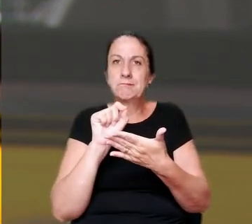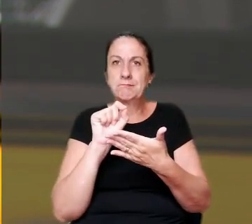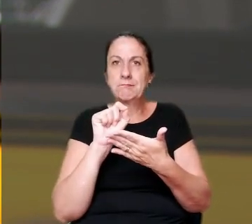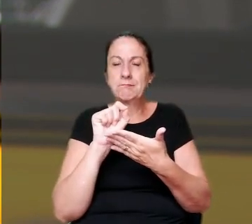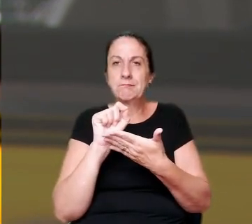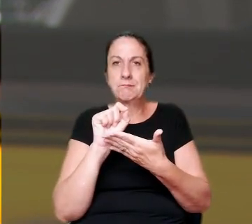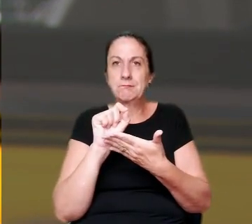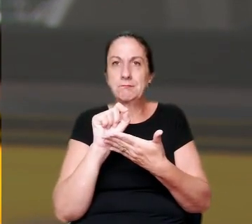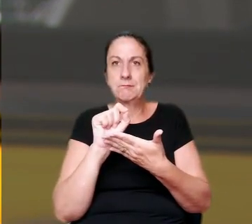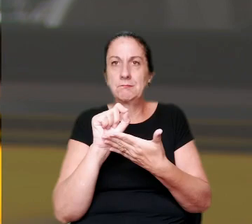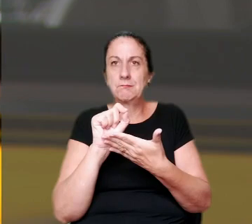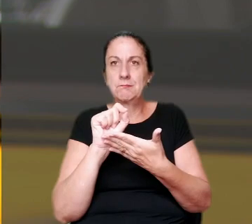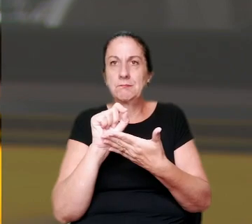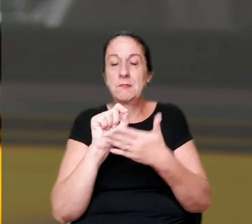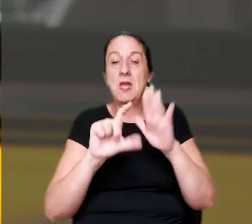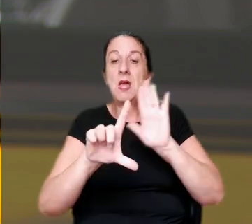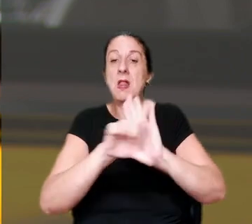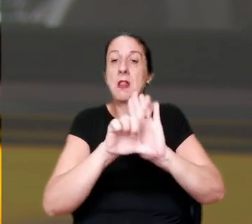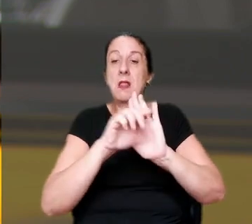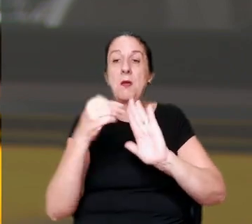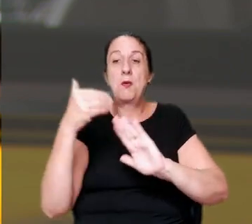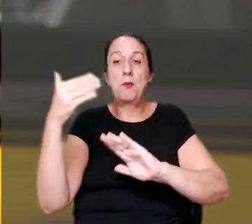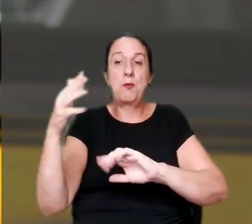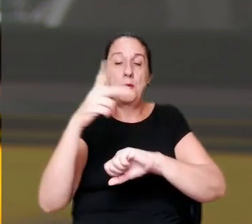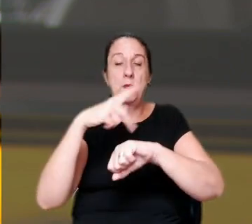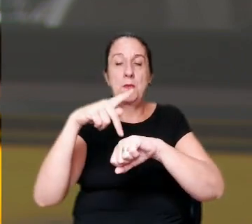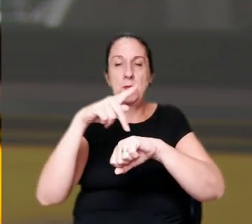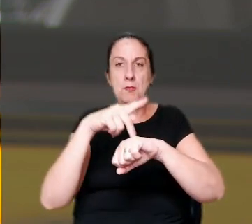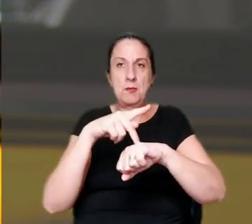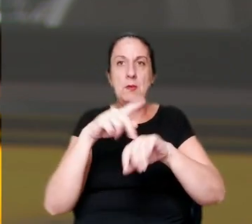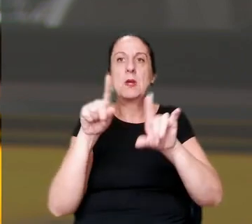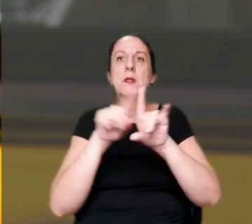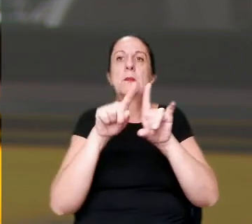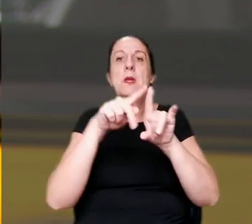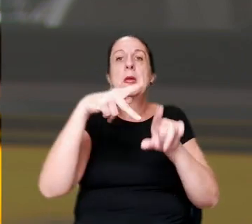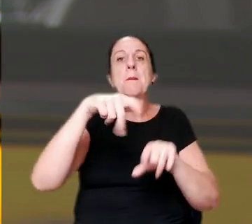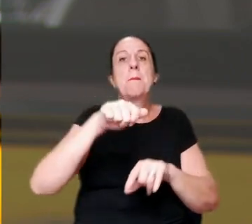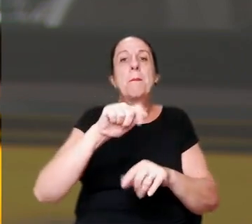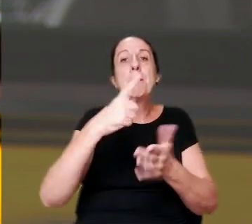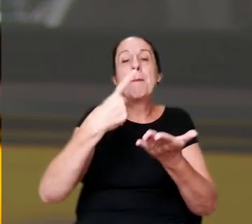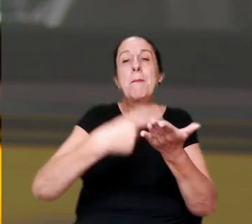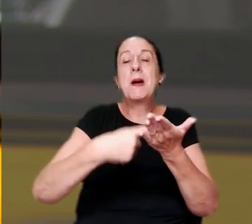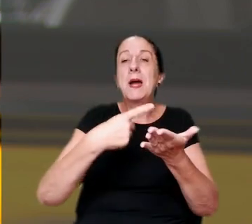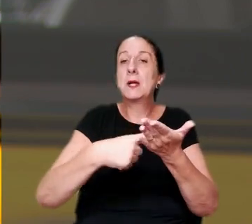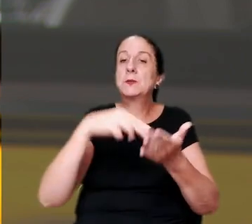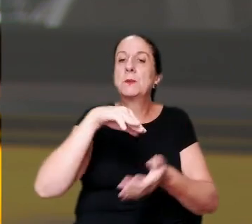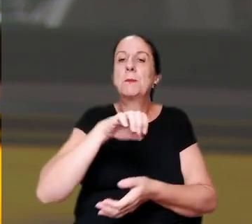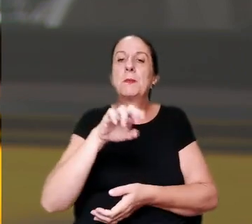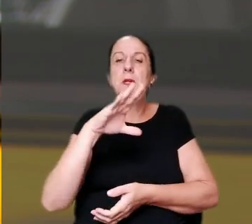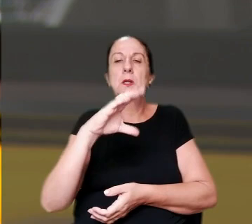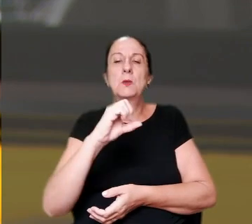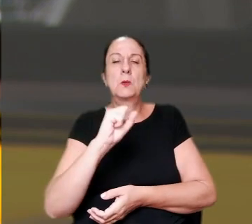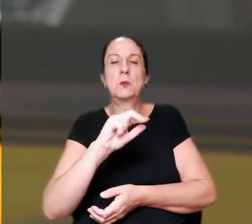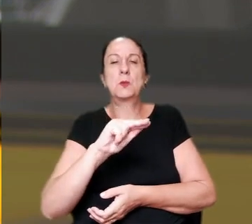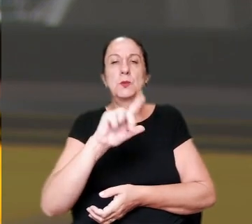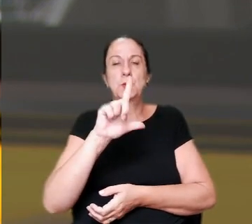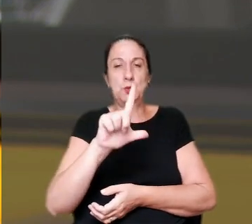tese de que as leis internacionais, inclusive o Pacto do